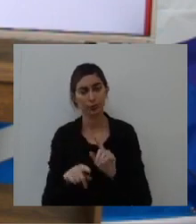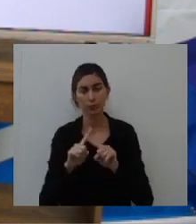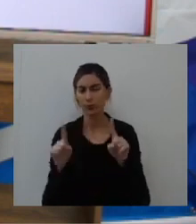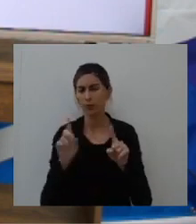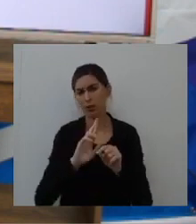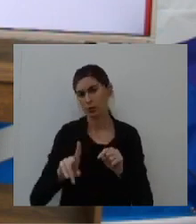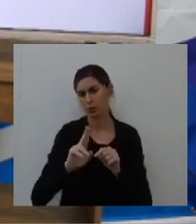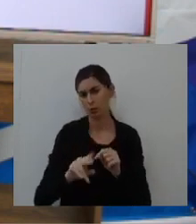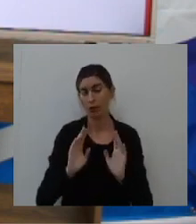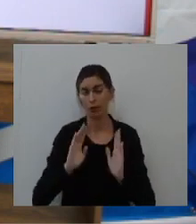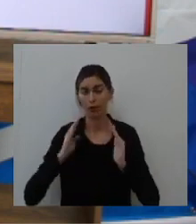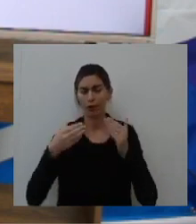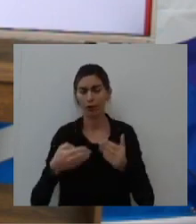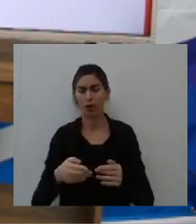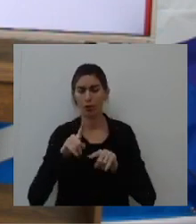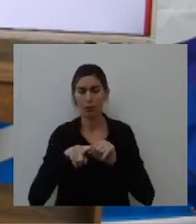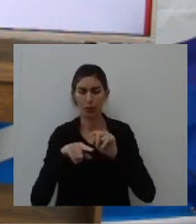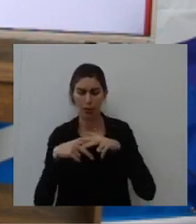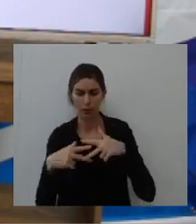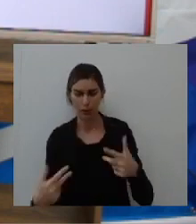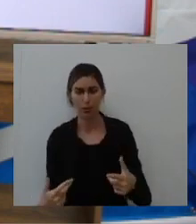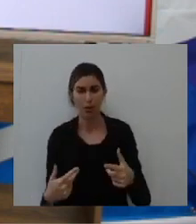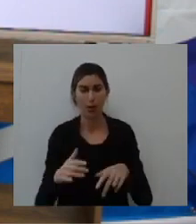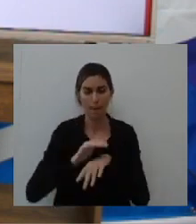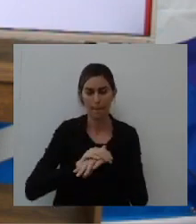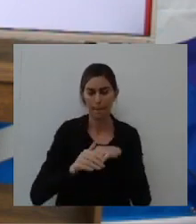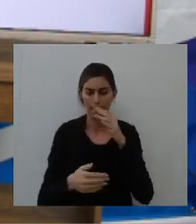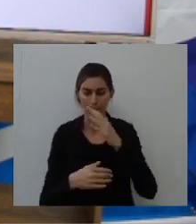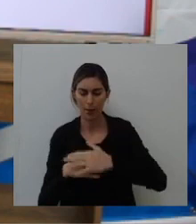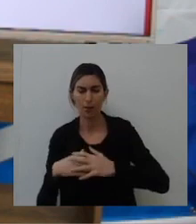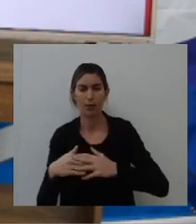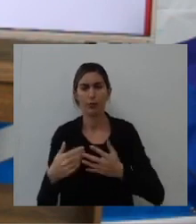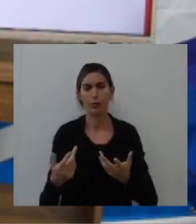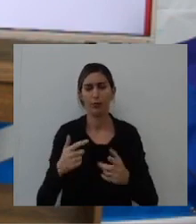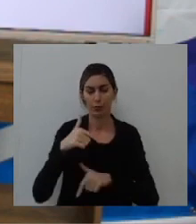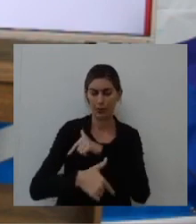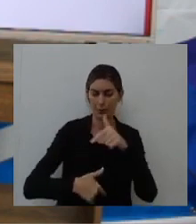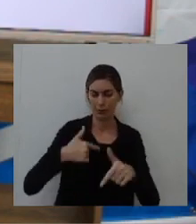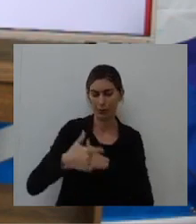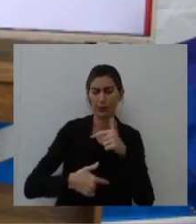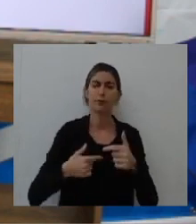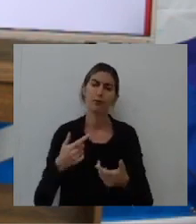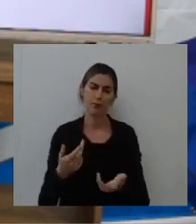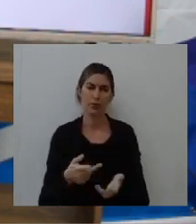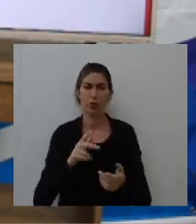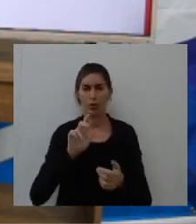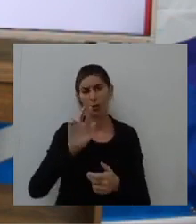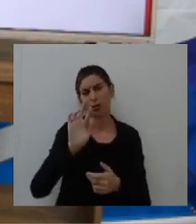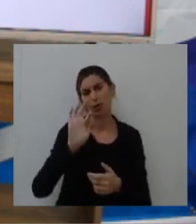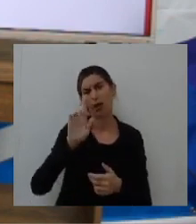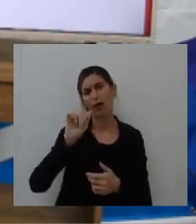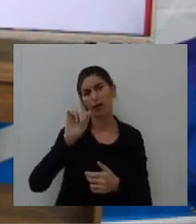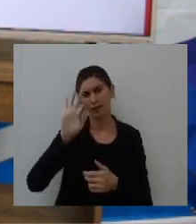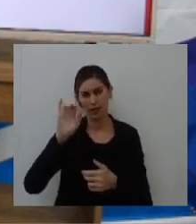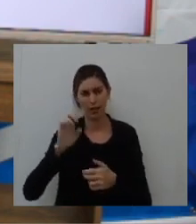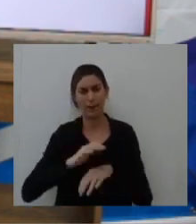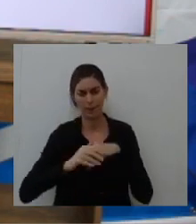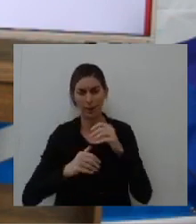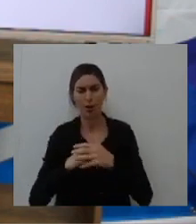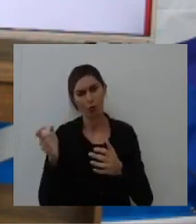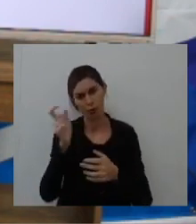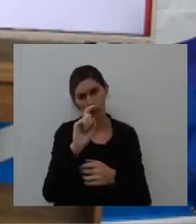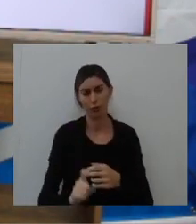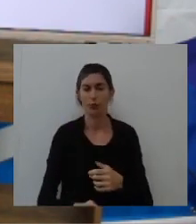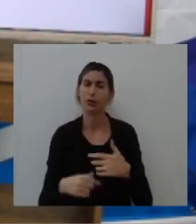não, o foco foi no material e na mão de obra, ou seja, no trabalho mesmo. O grafite é algo de pôr mão na massa,